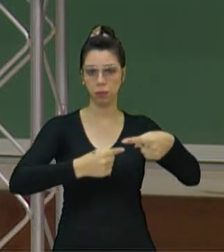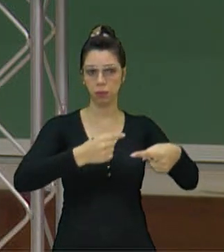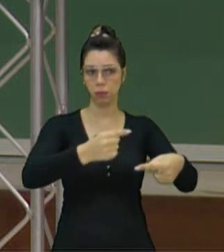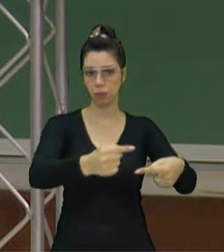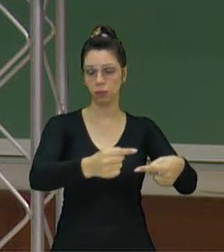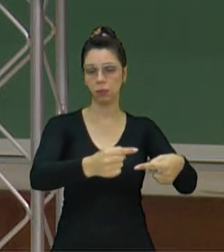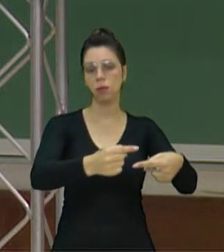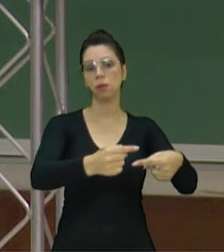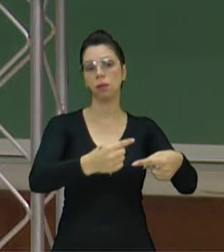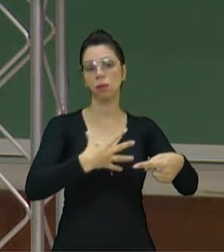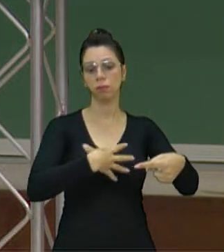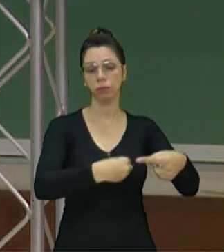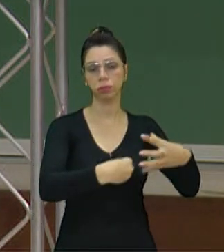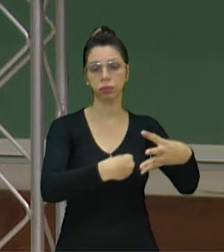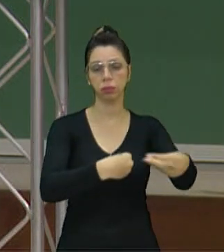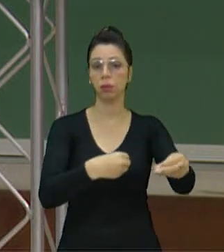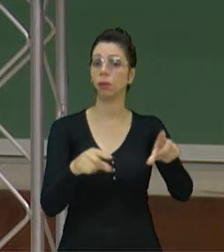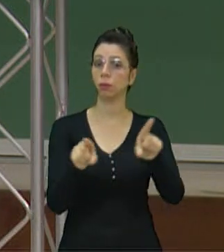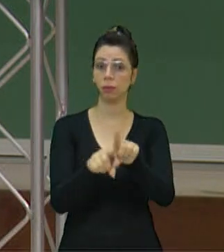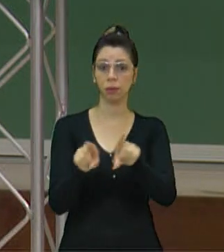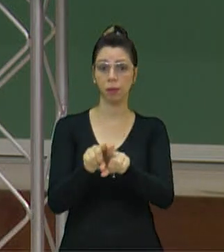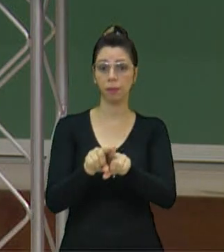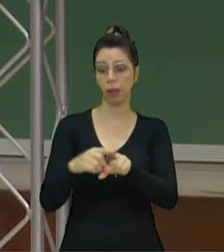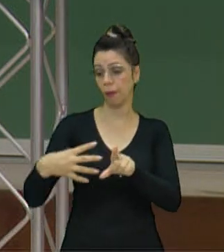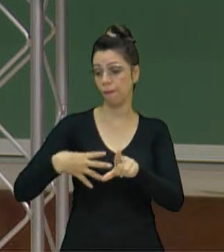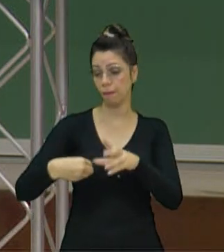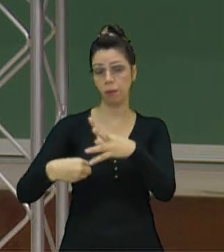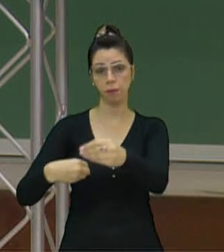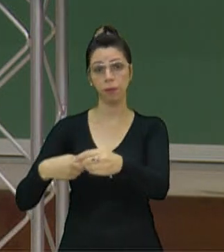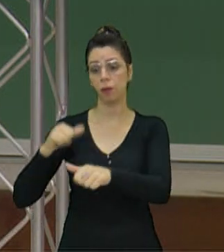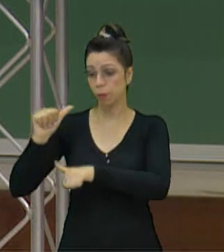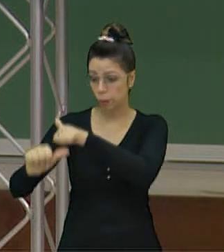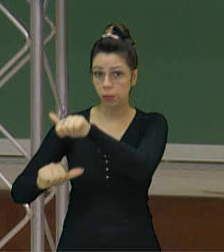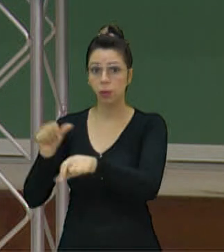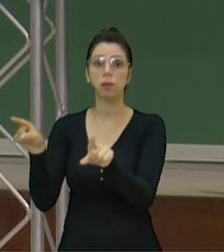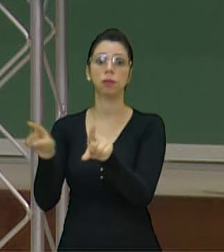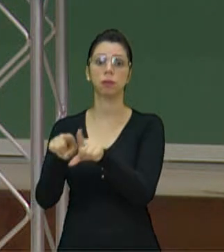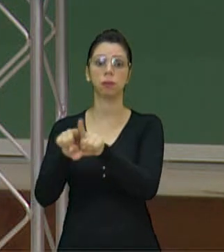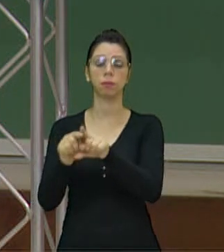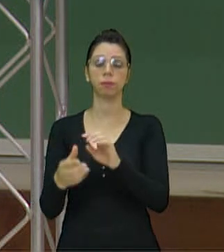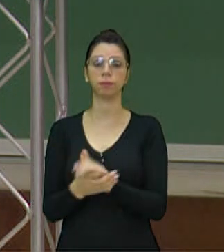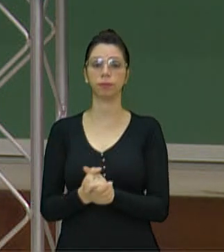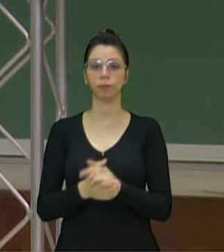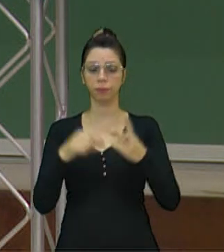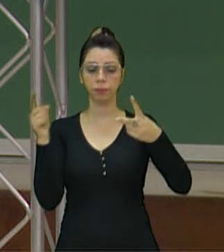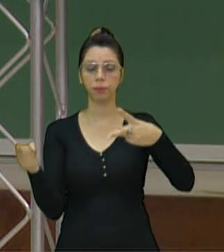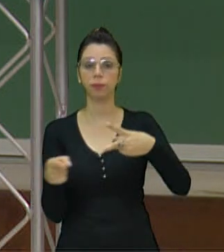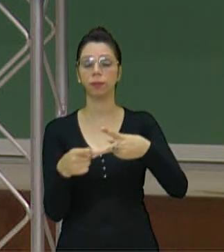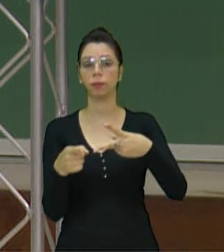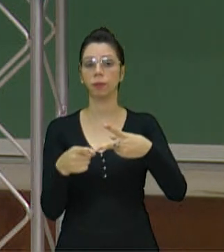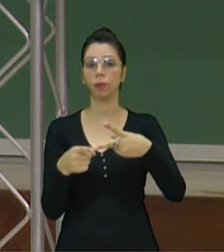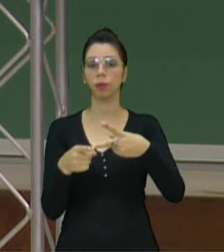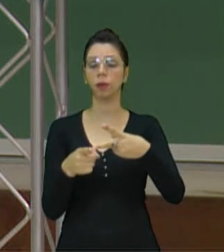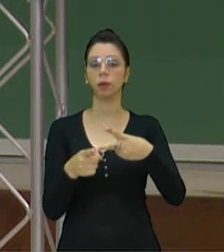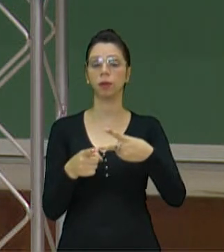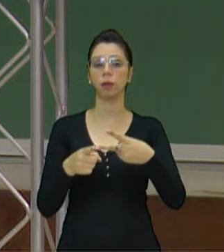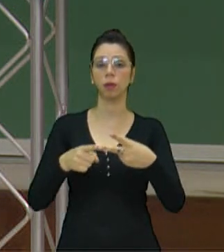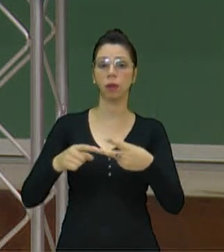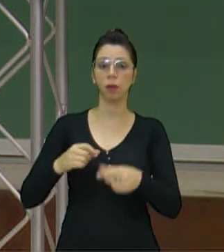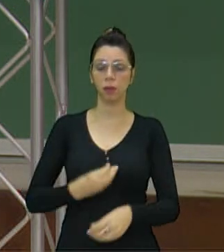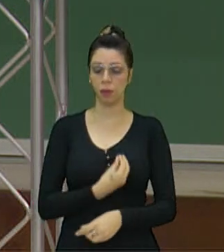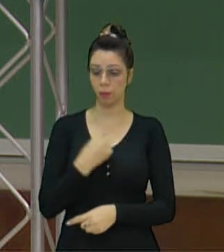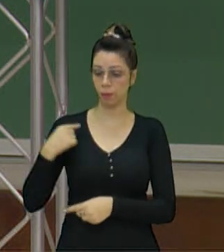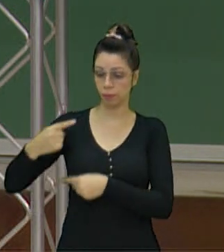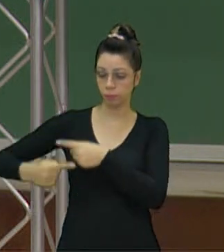os seus descendentes, eles também vão ter essa mutação. 2. A reprodução sexuada promove variabilidade genética, pois